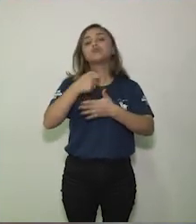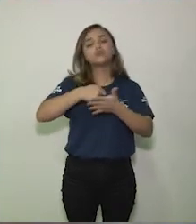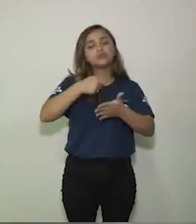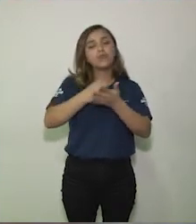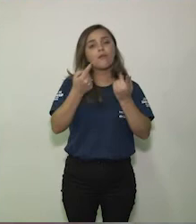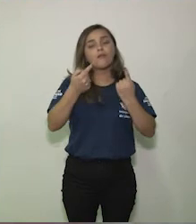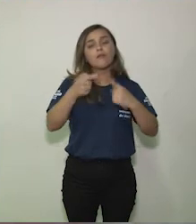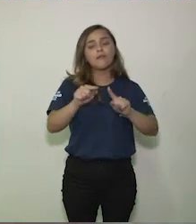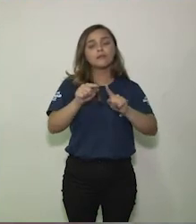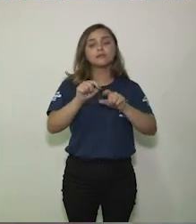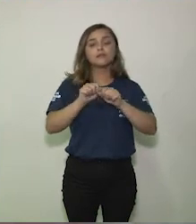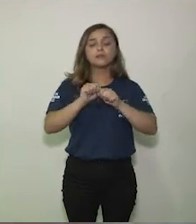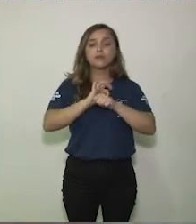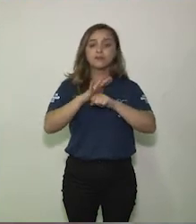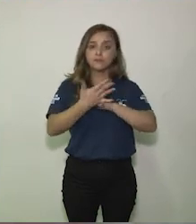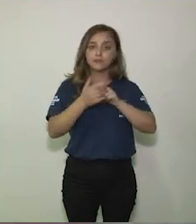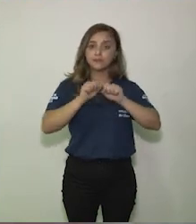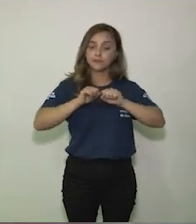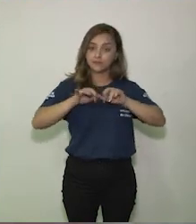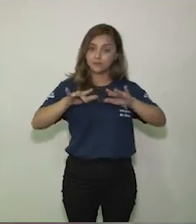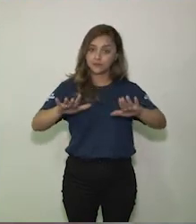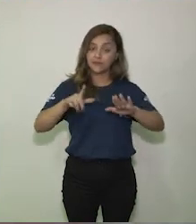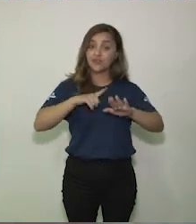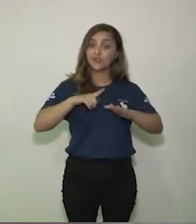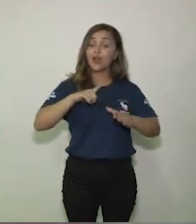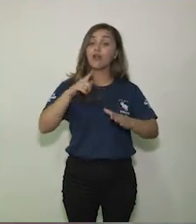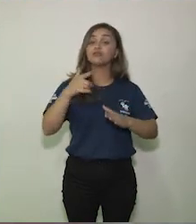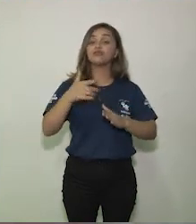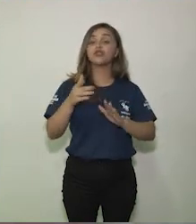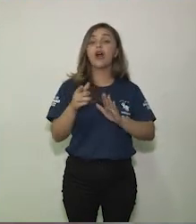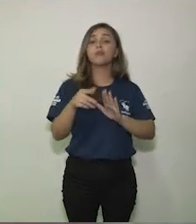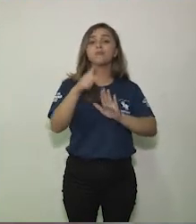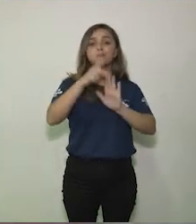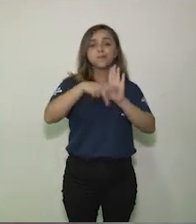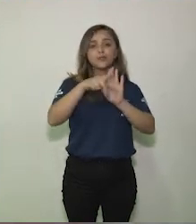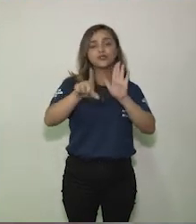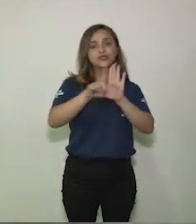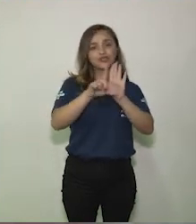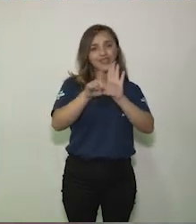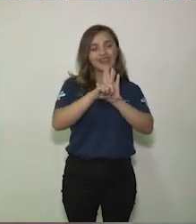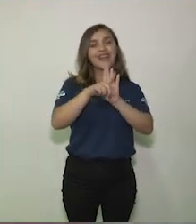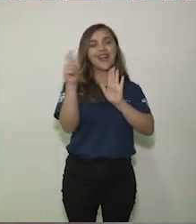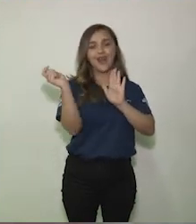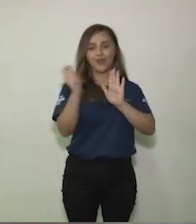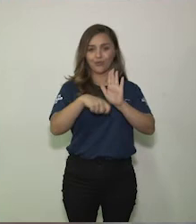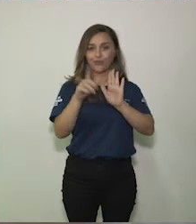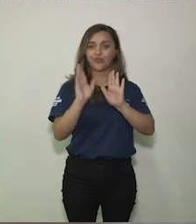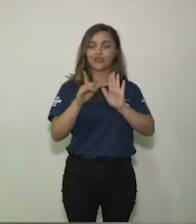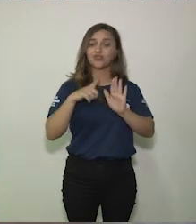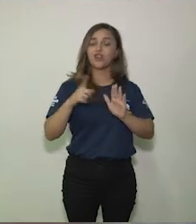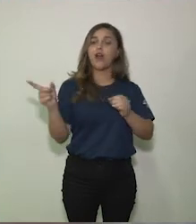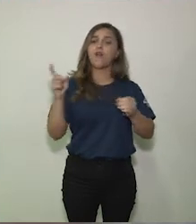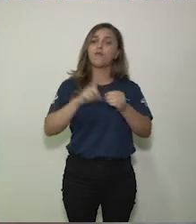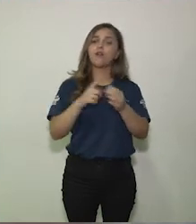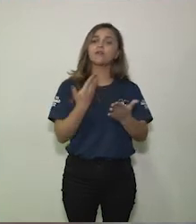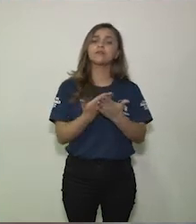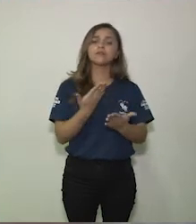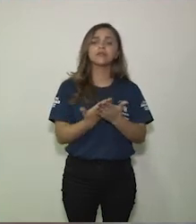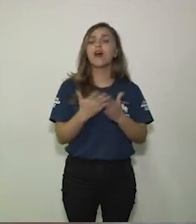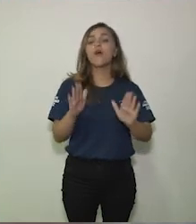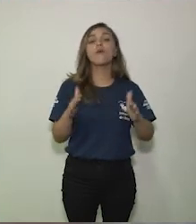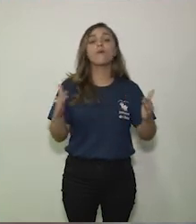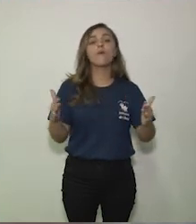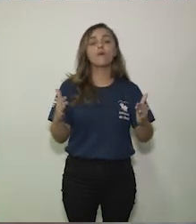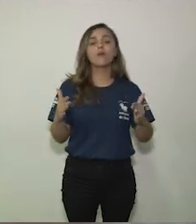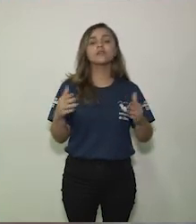lei importante na semana passada, que fala da volta às aulas quando a saúde assim determinar